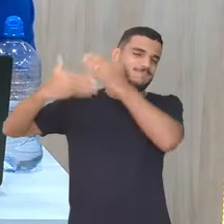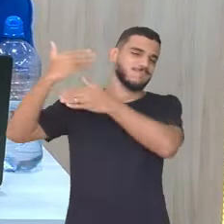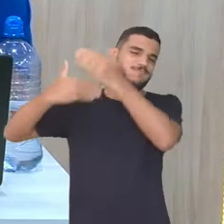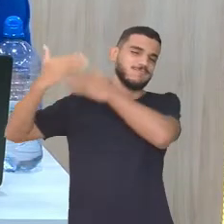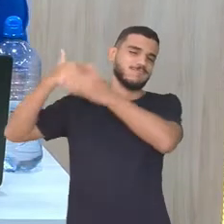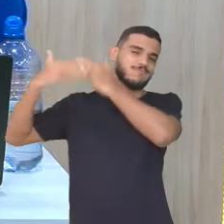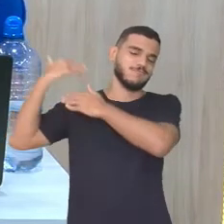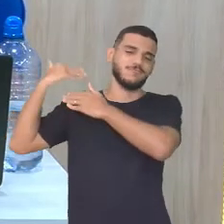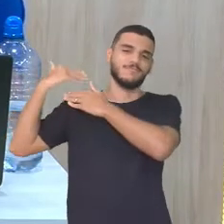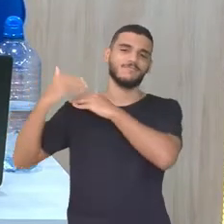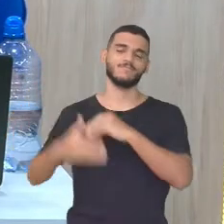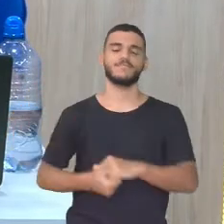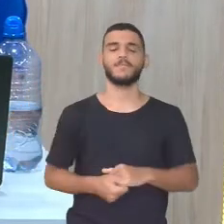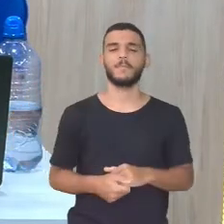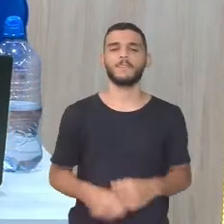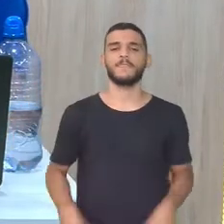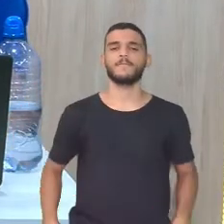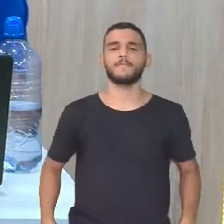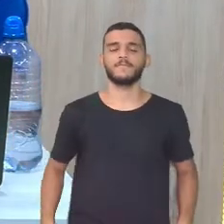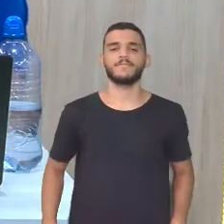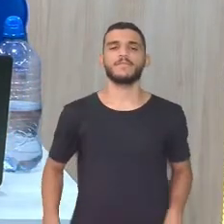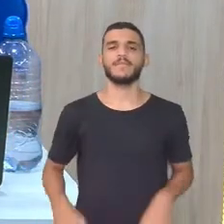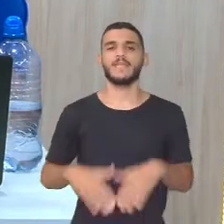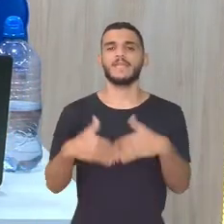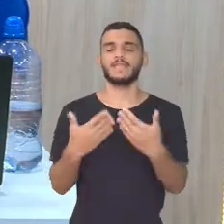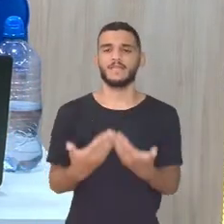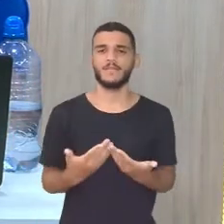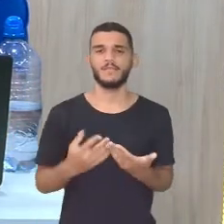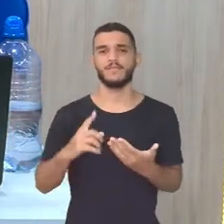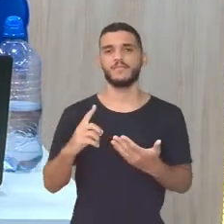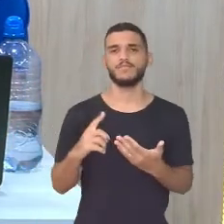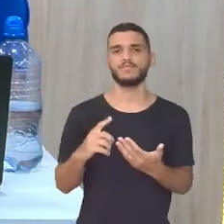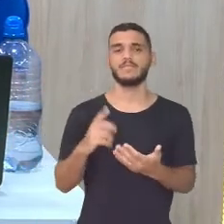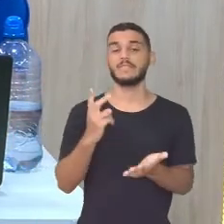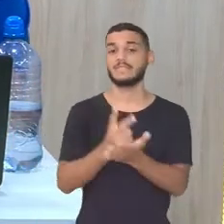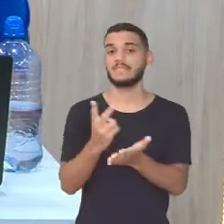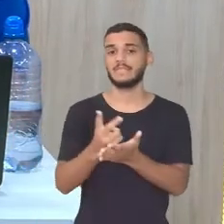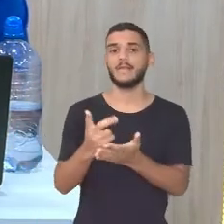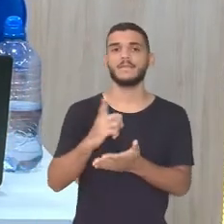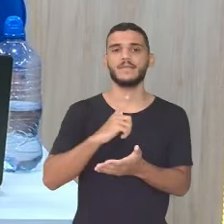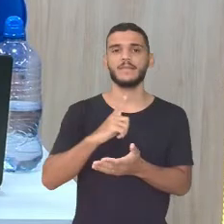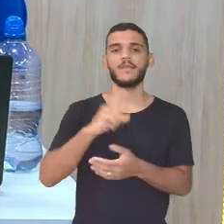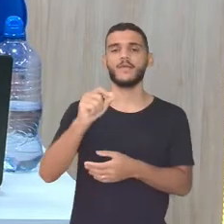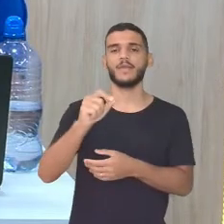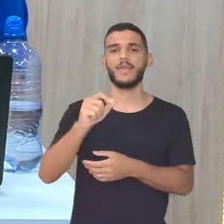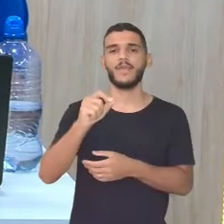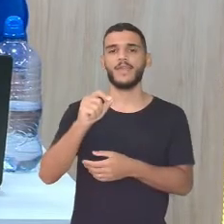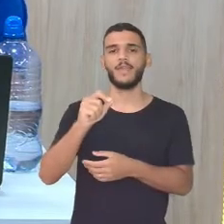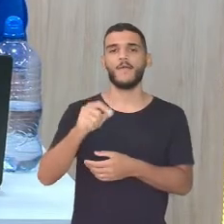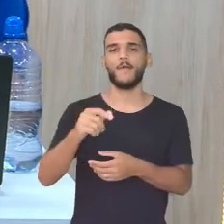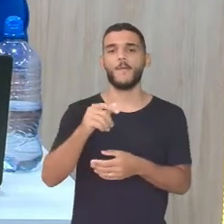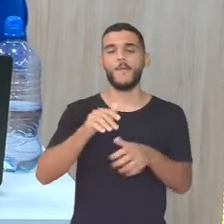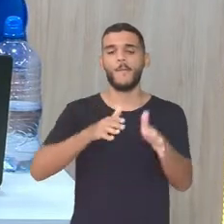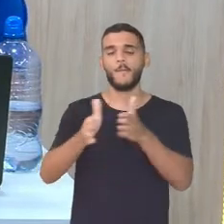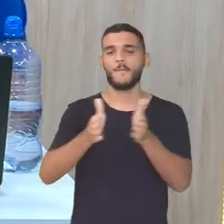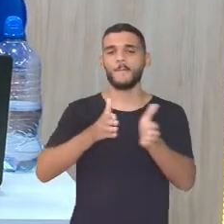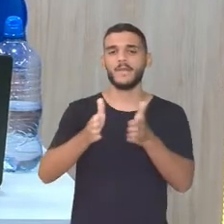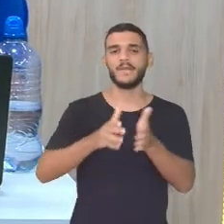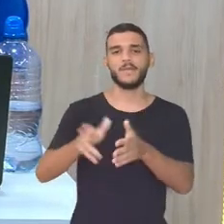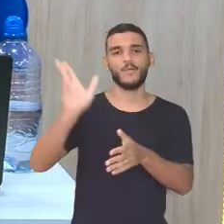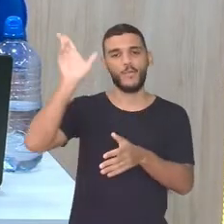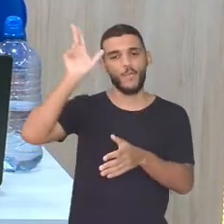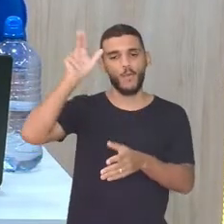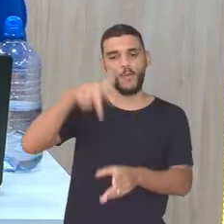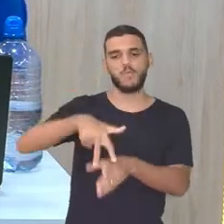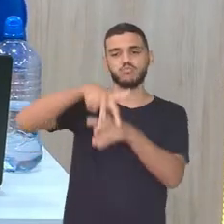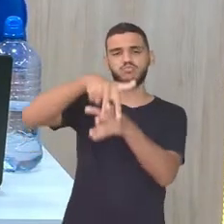anterior, né? A gente faz esse resgate. Na nossa cabeça sempre surge uma coisa meio medieval, né? Isso. Uma coisa assim, príncipe,